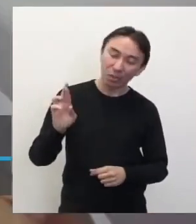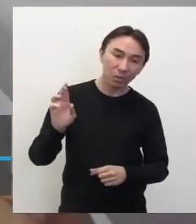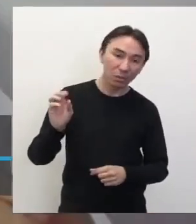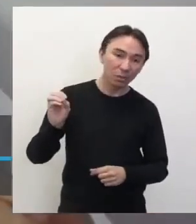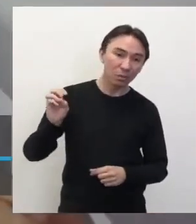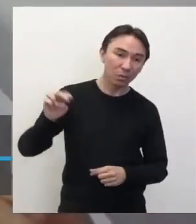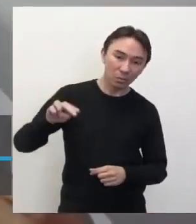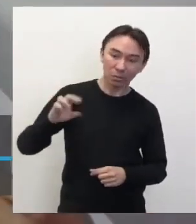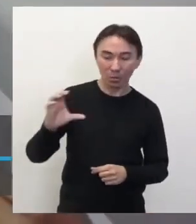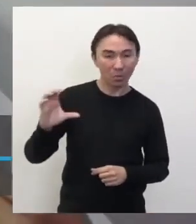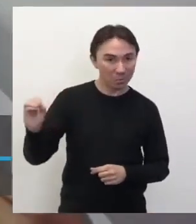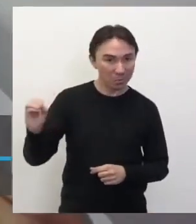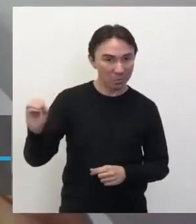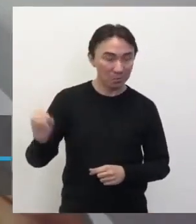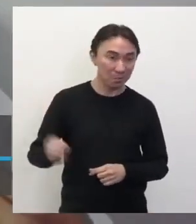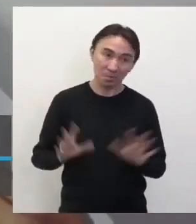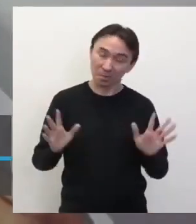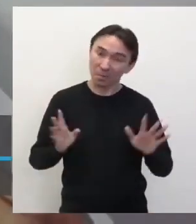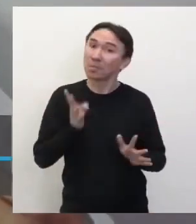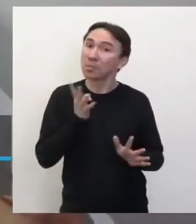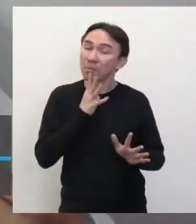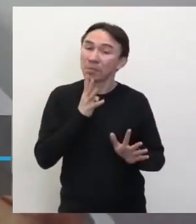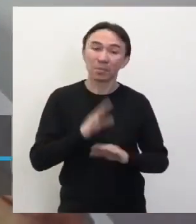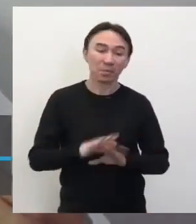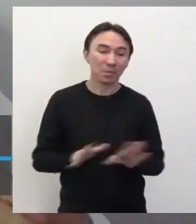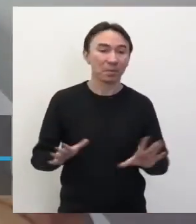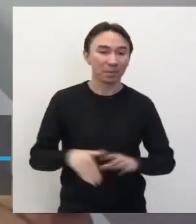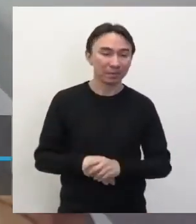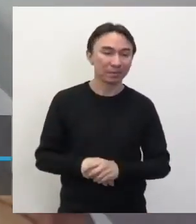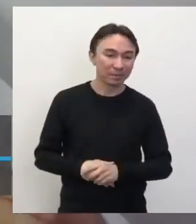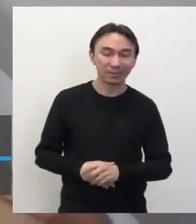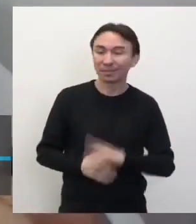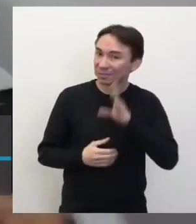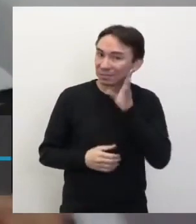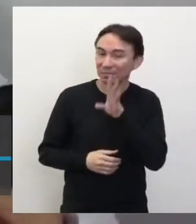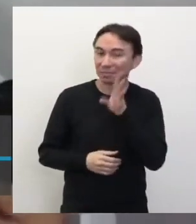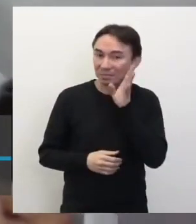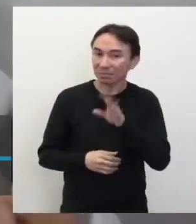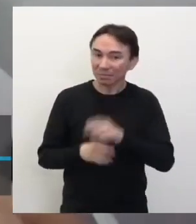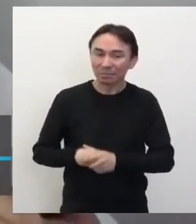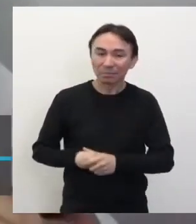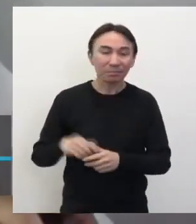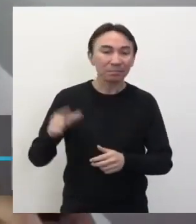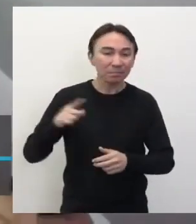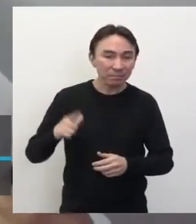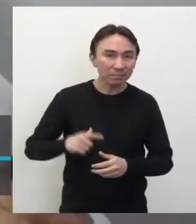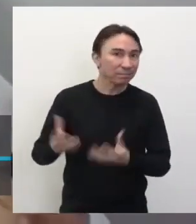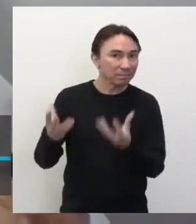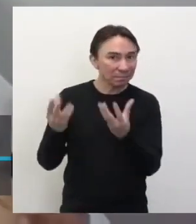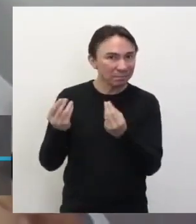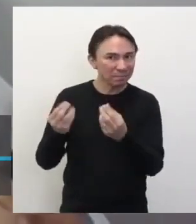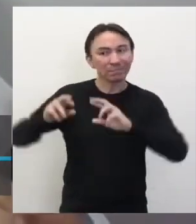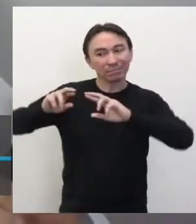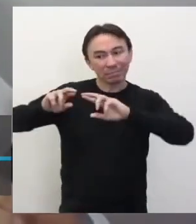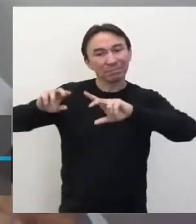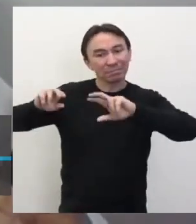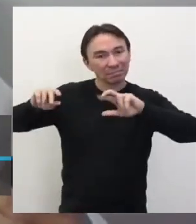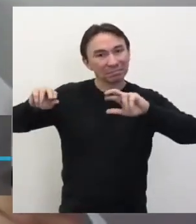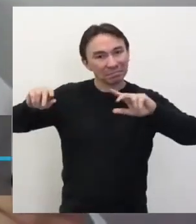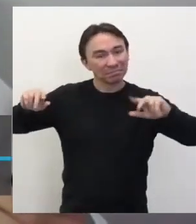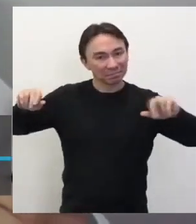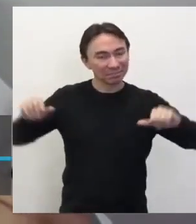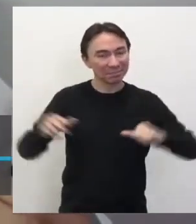que Olha, escreve, que ela colocou aqui. que legal. Então, muita variedade, né? Olha só, então